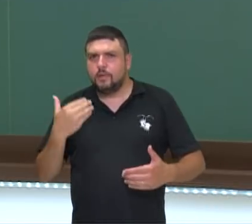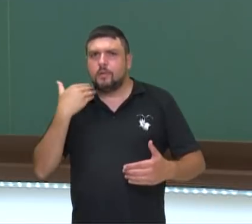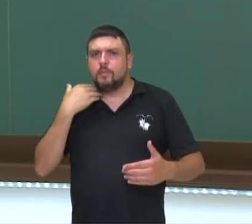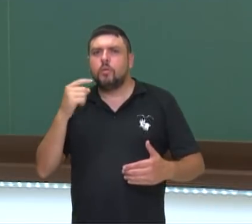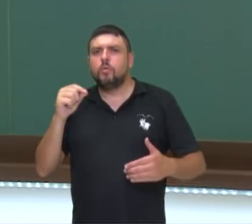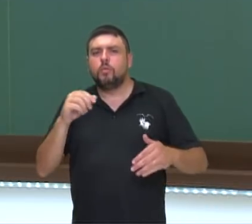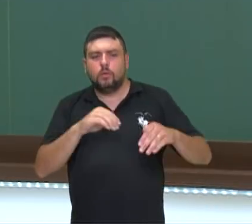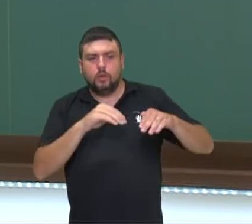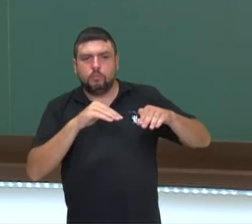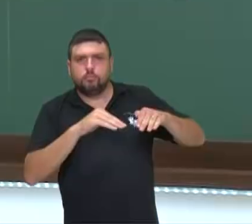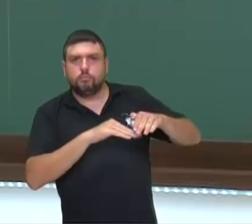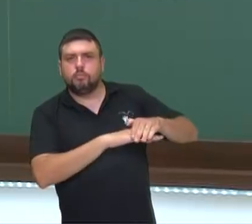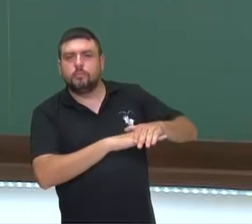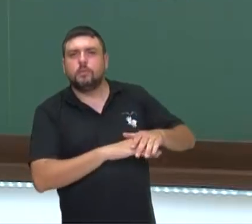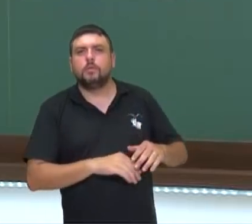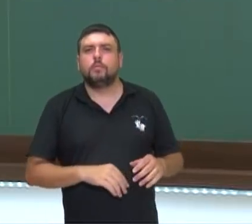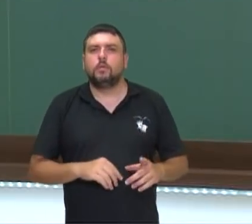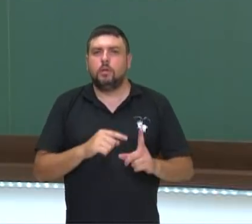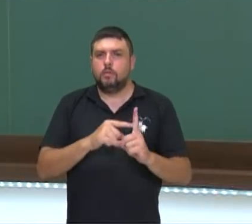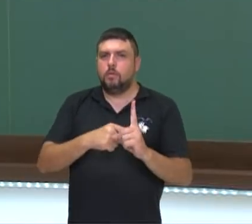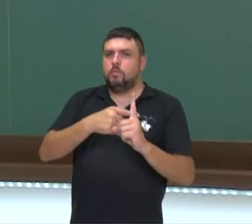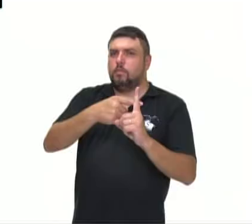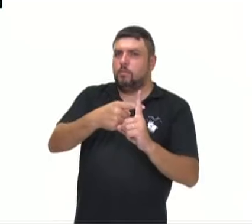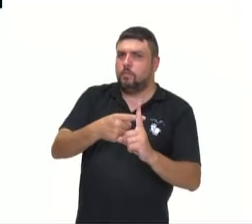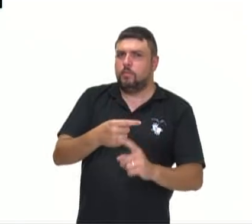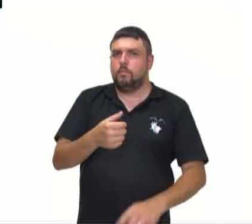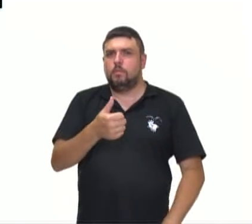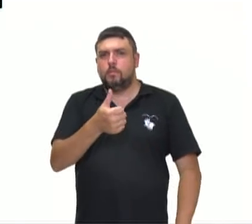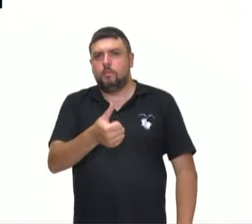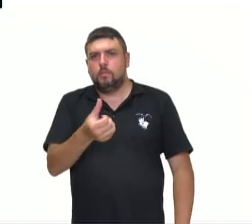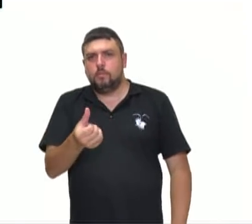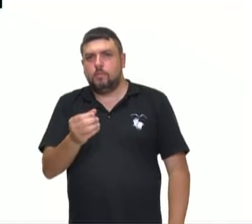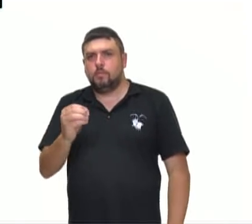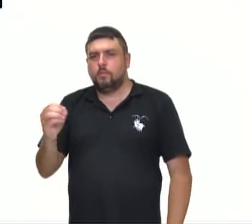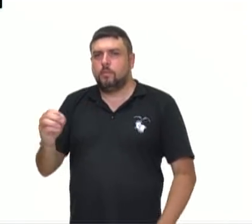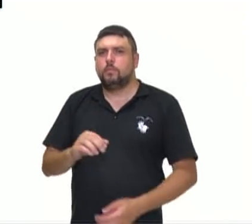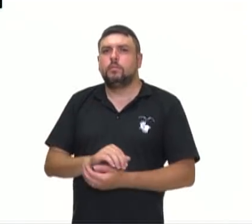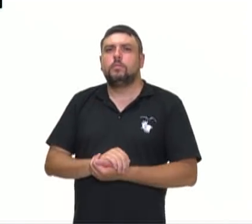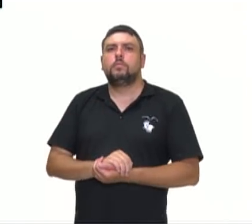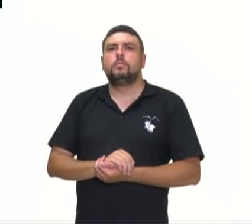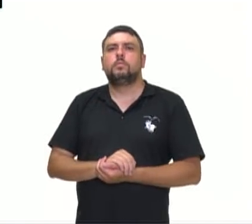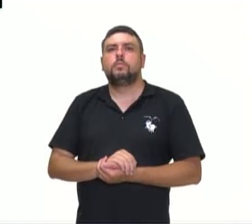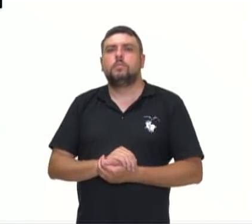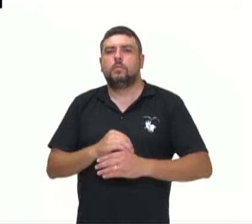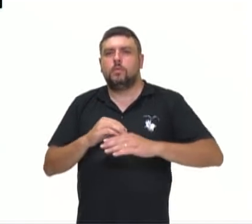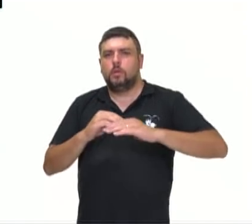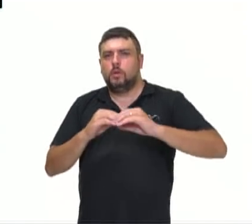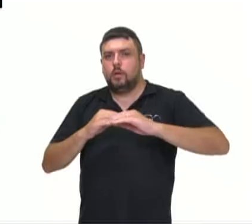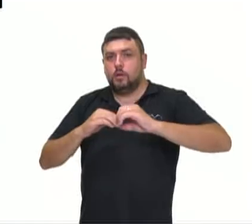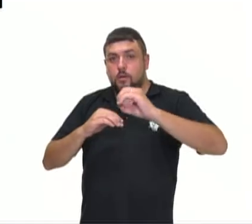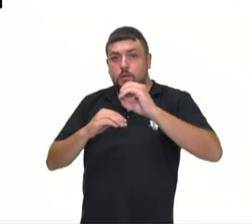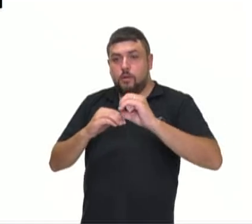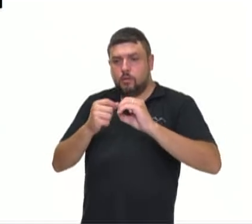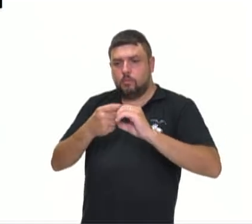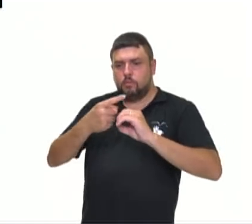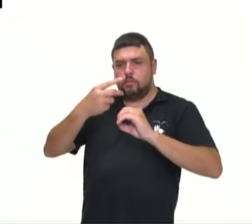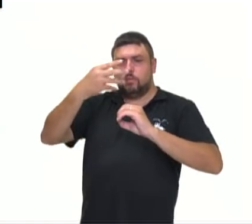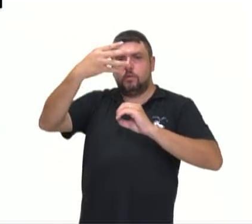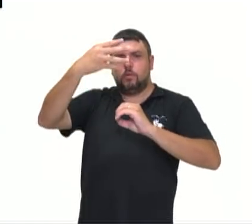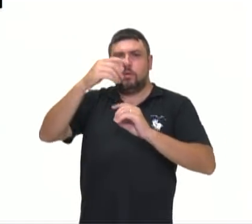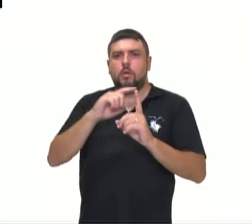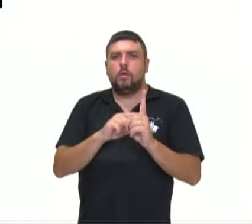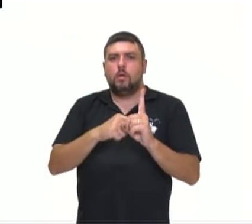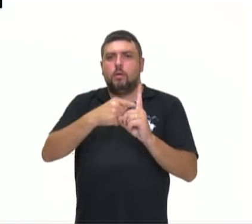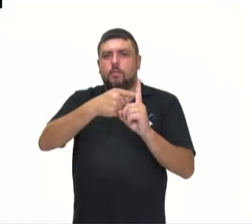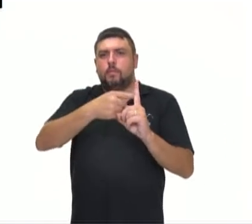dinheiro na minha conta, então mais 1.600. Andar acima do térreo, mais 4